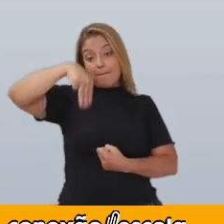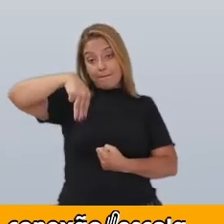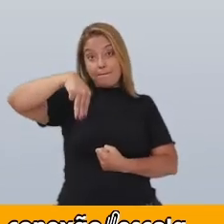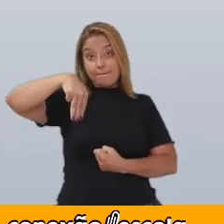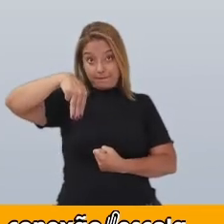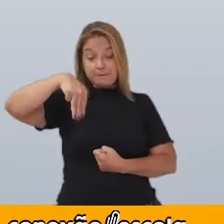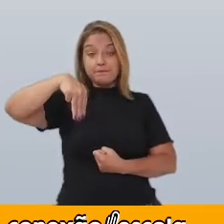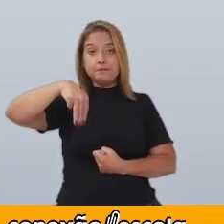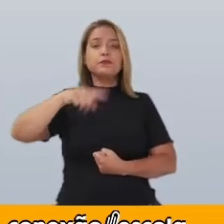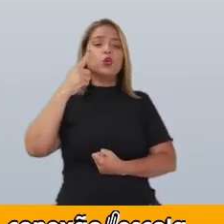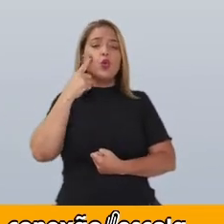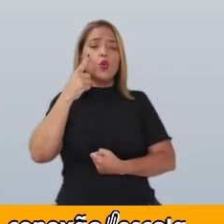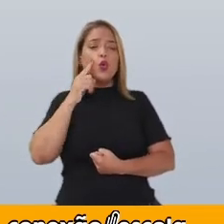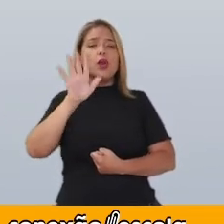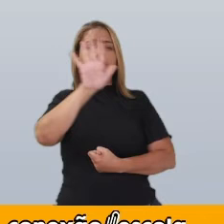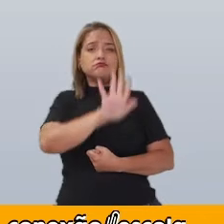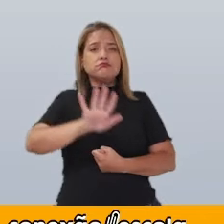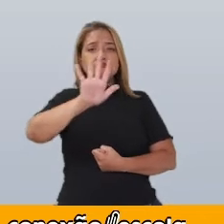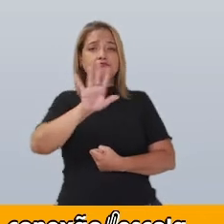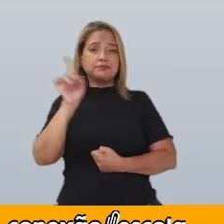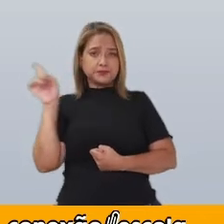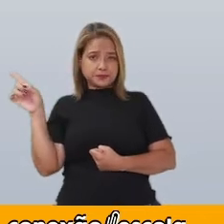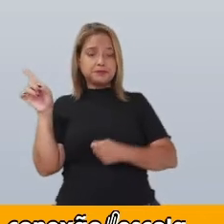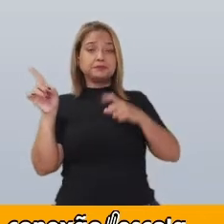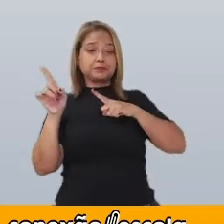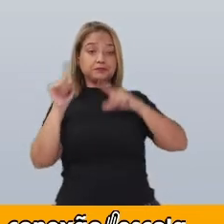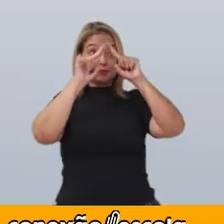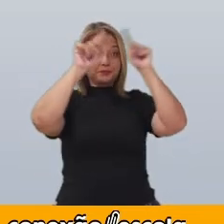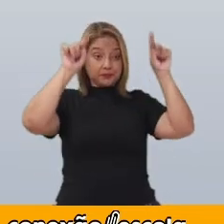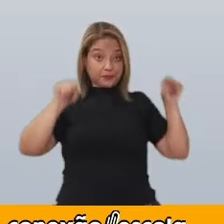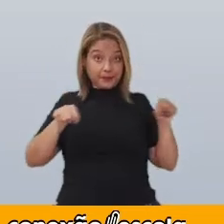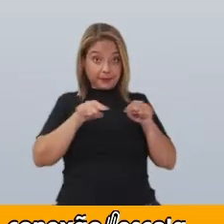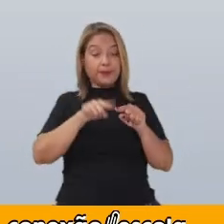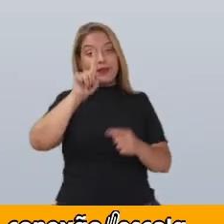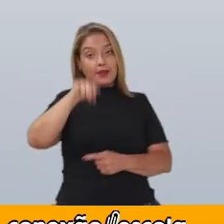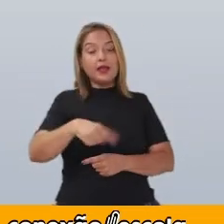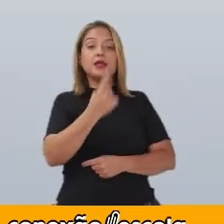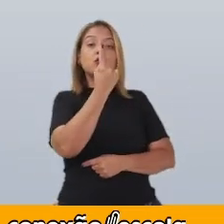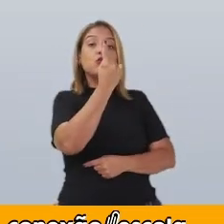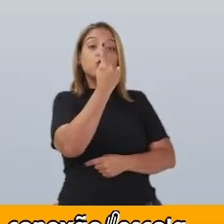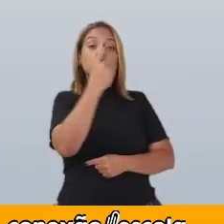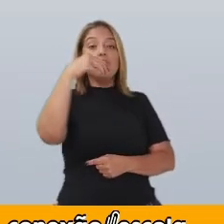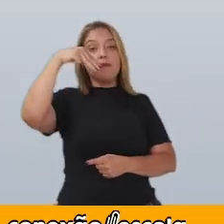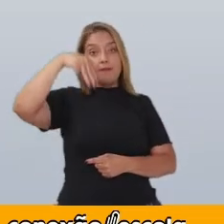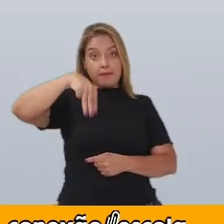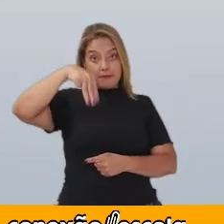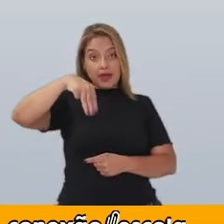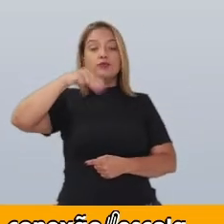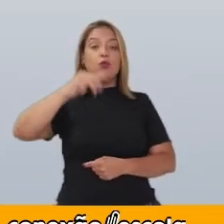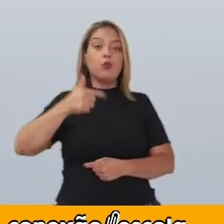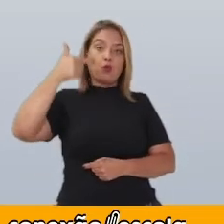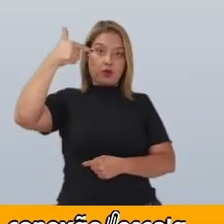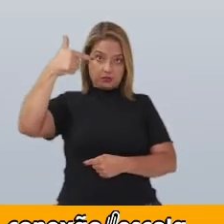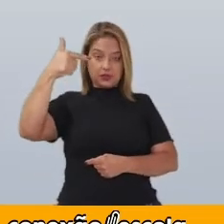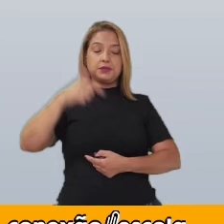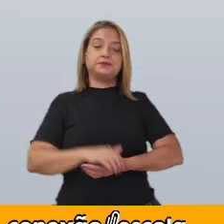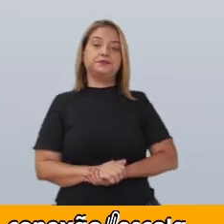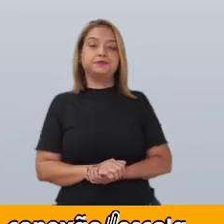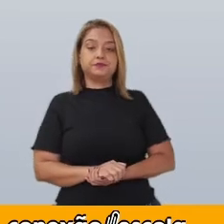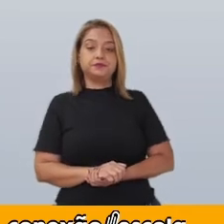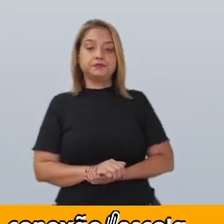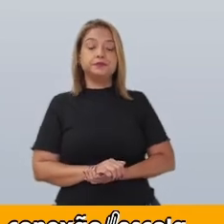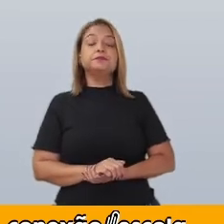Essa superfície aqui preenchida, ela vale 1 metro quadrado. Saiba que